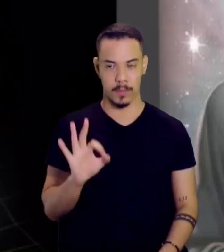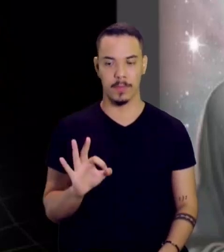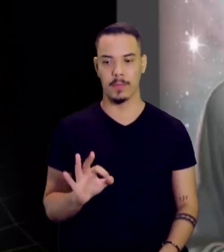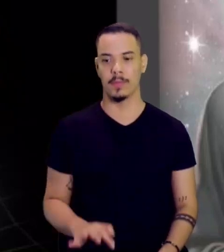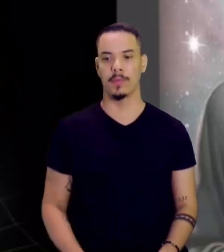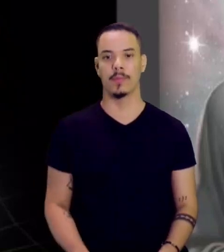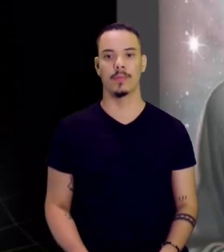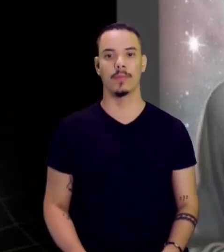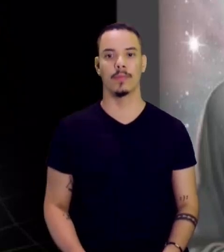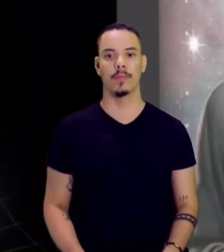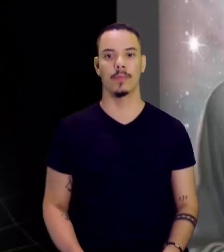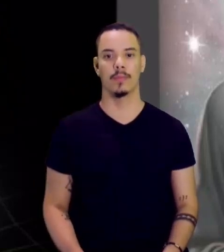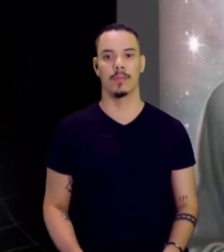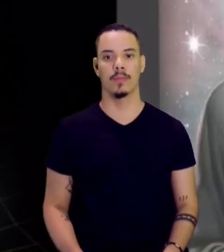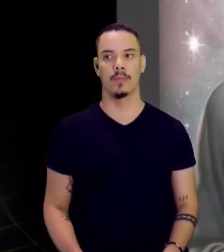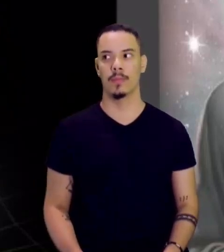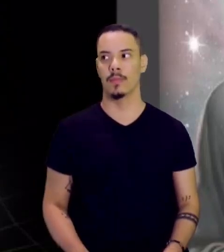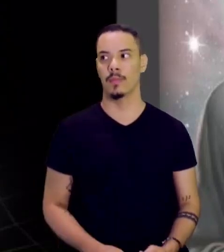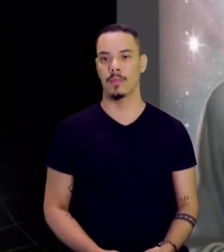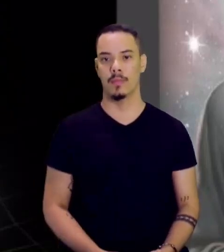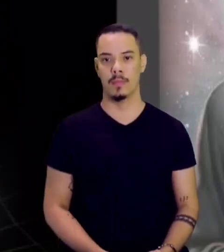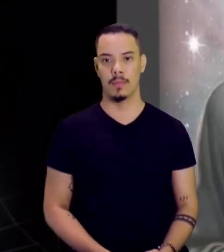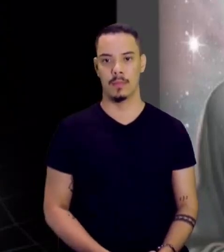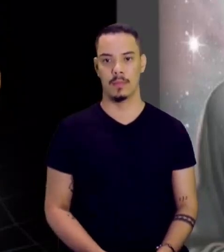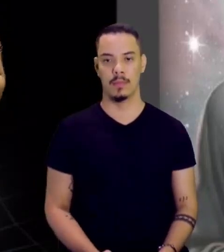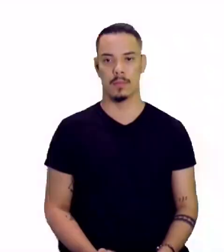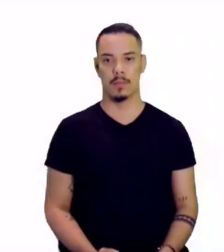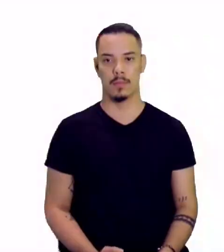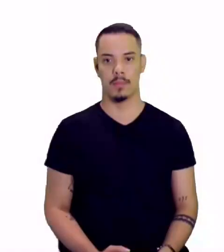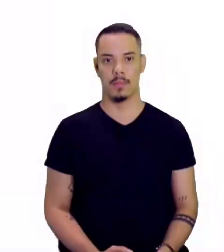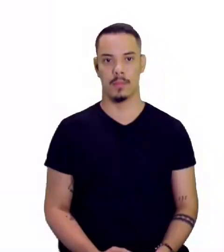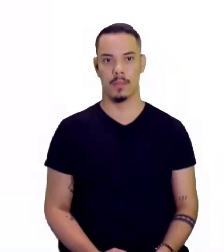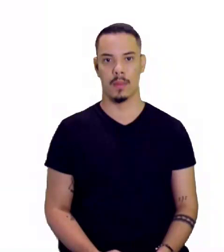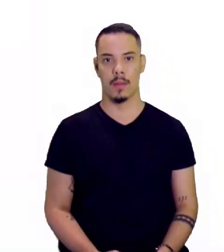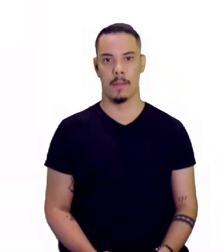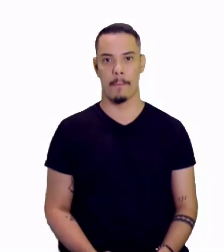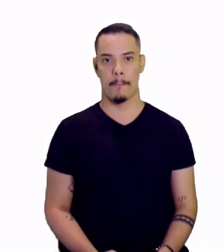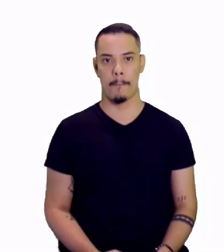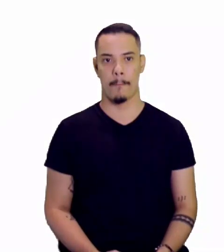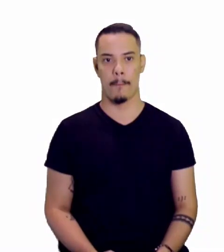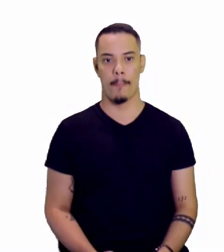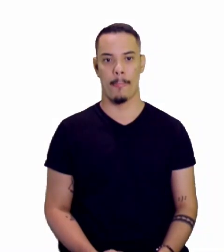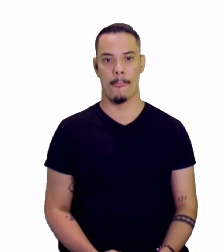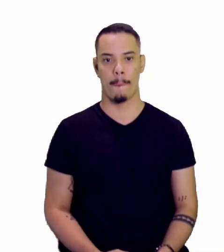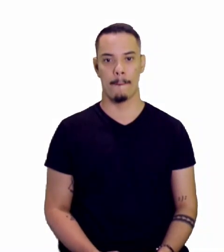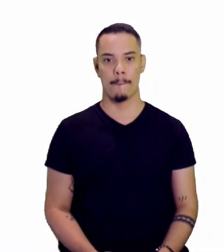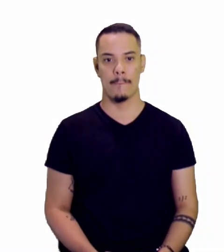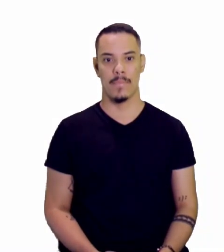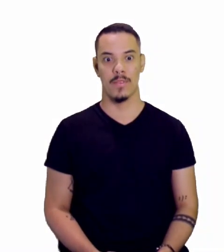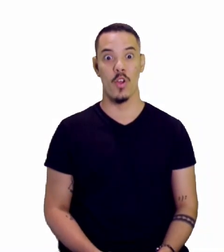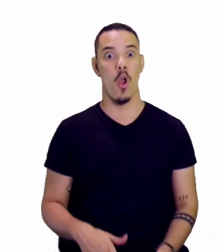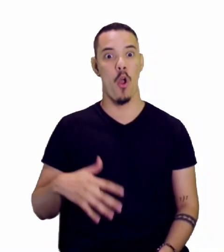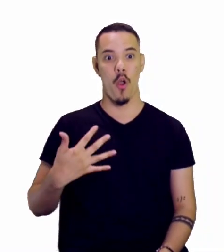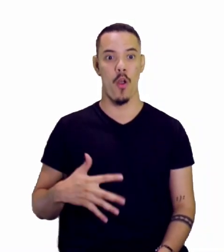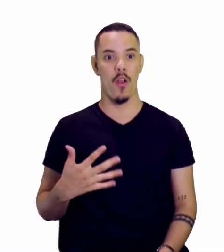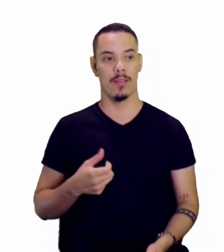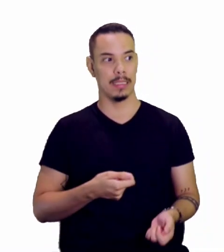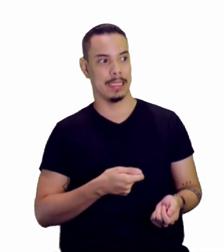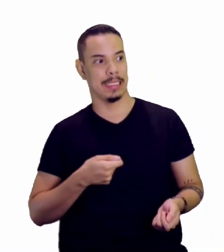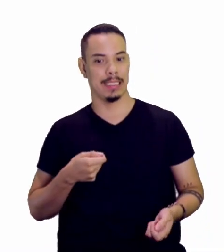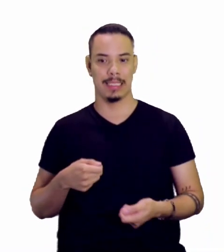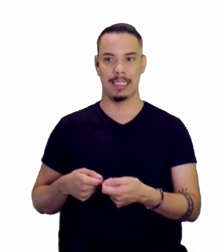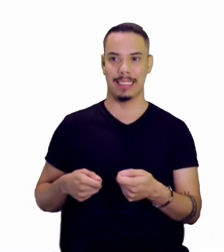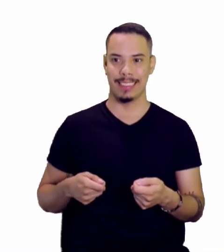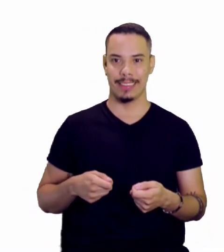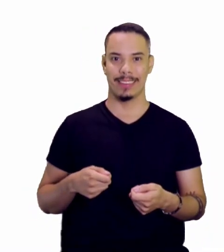olha só. Então, ali na questão de número 2, vamos ler. Vamos lá, voltando então. Olha ali, ó. Ó, um cabo de guerra. Fala tanto de